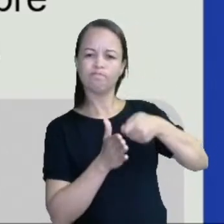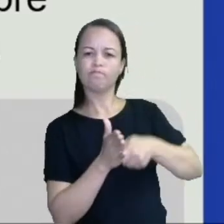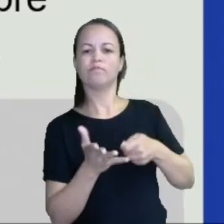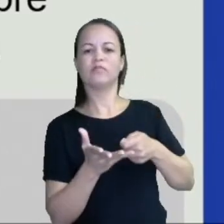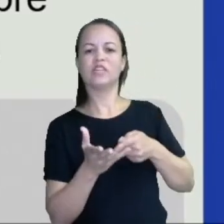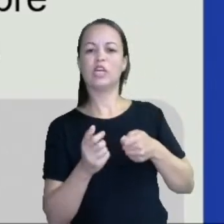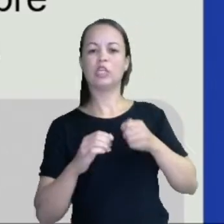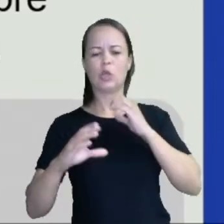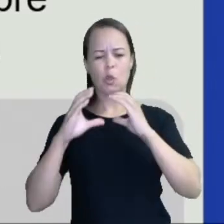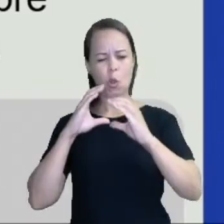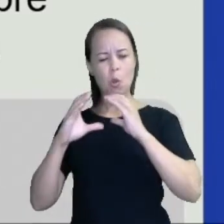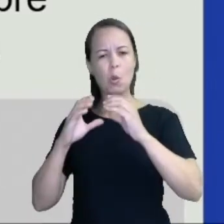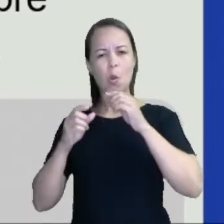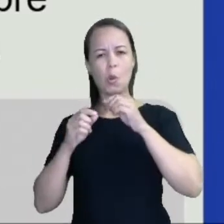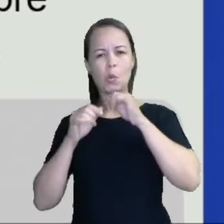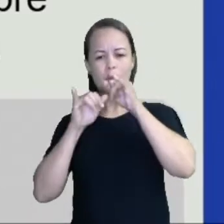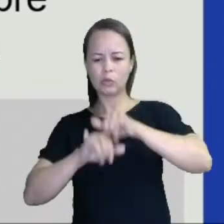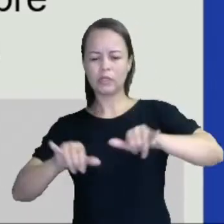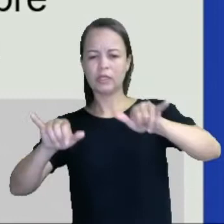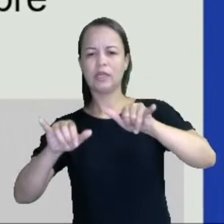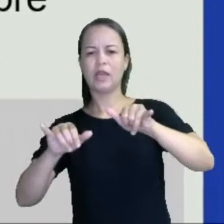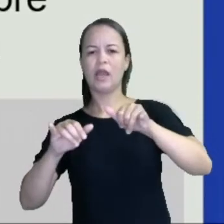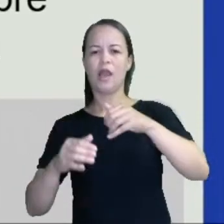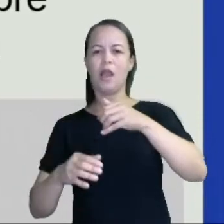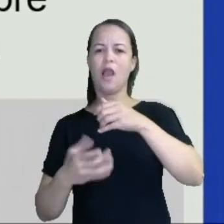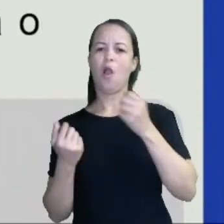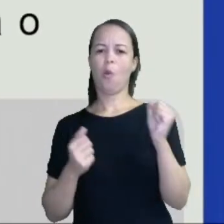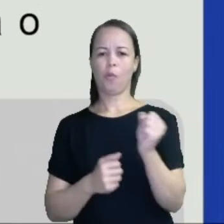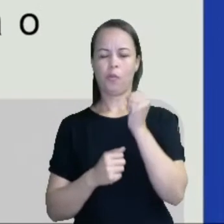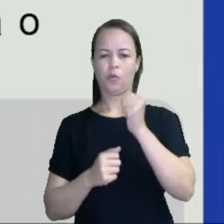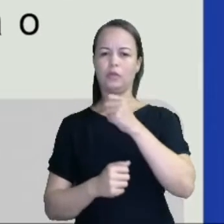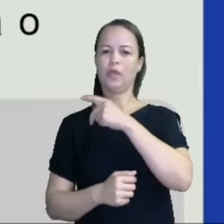e de comunicar ao poder público que você precisa daquilo ali.